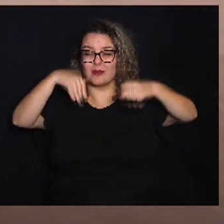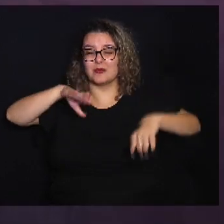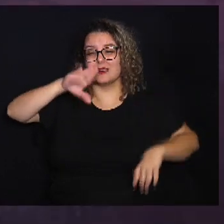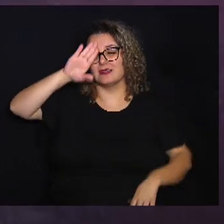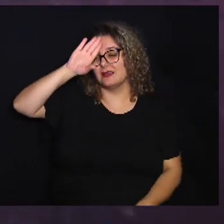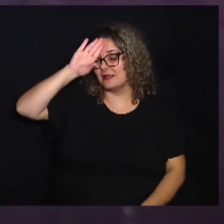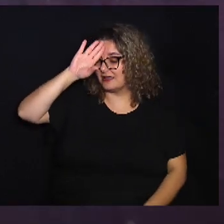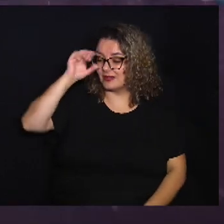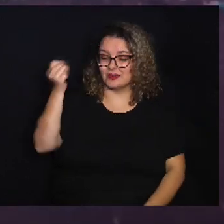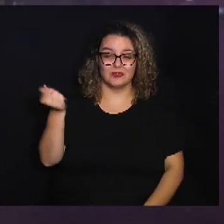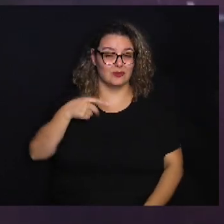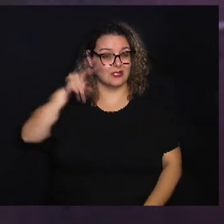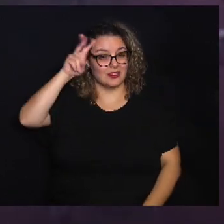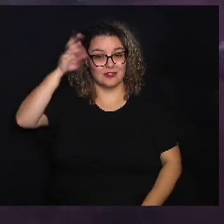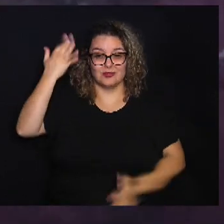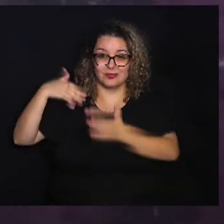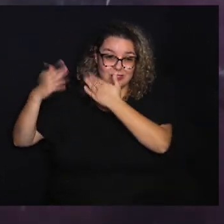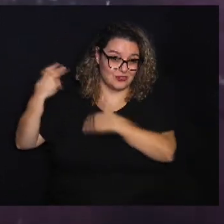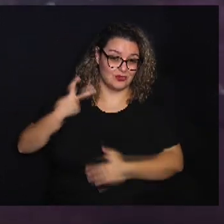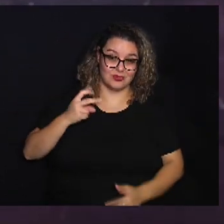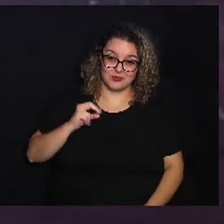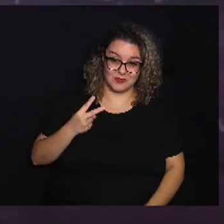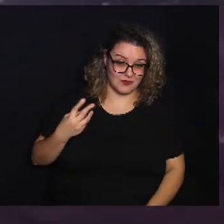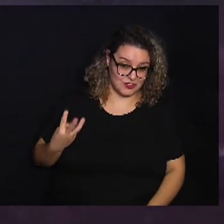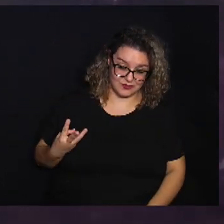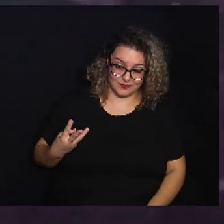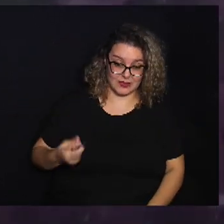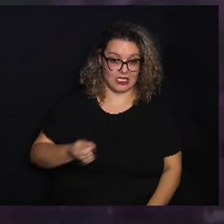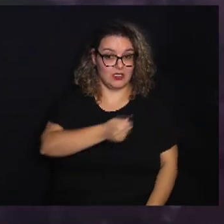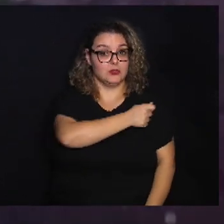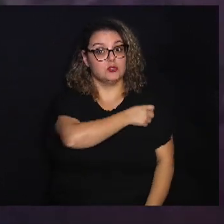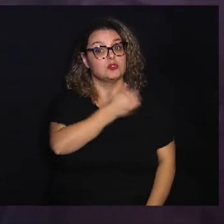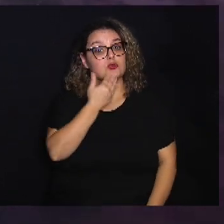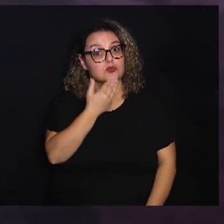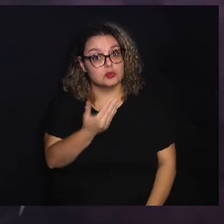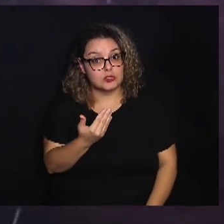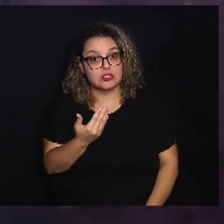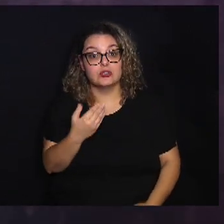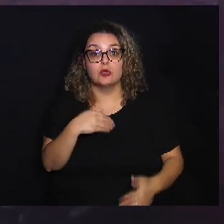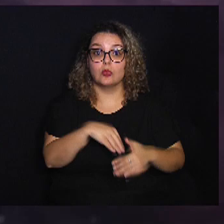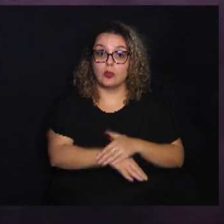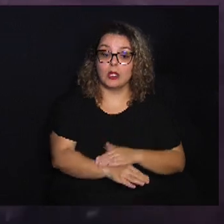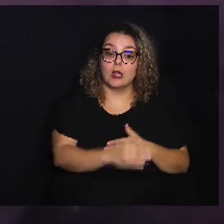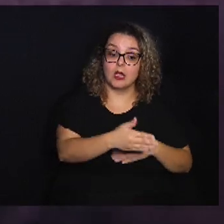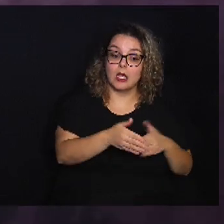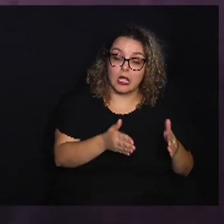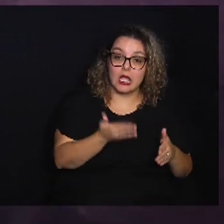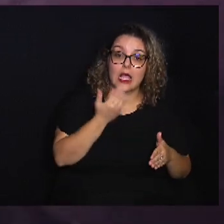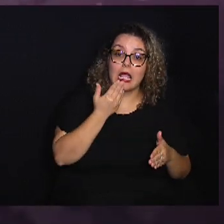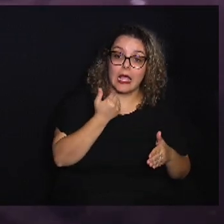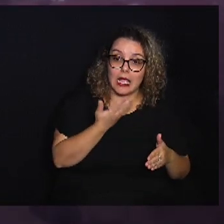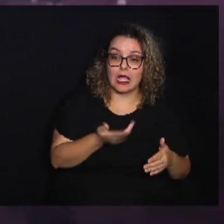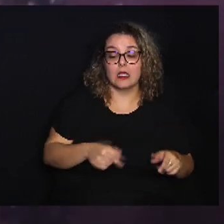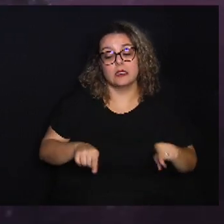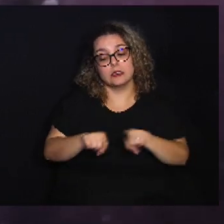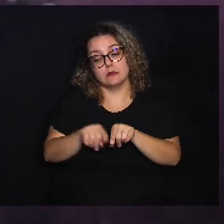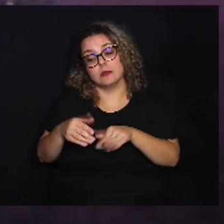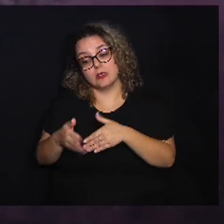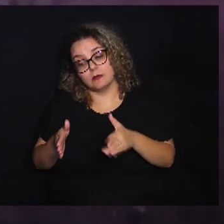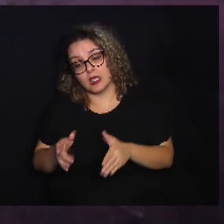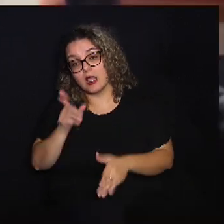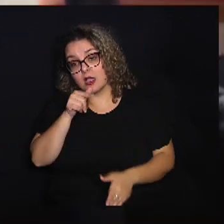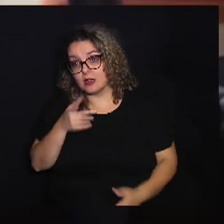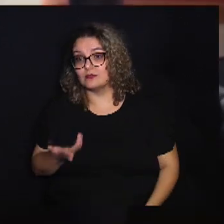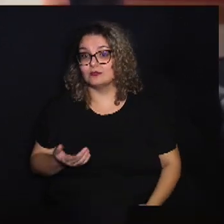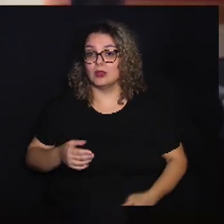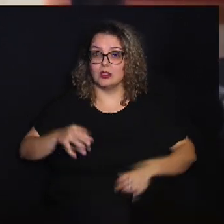de 2023. As autoridades pediram para as pessoas estocarem água e comida para enfrentarem a baixa dos rios em